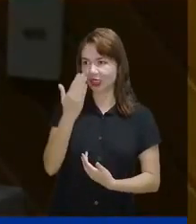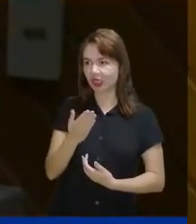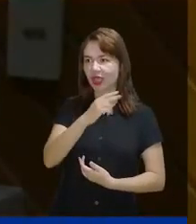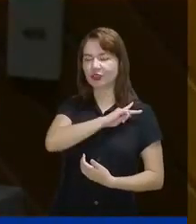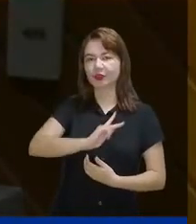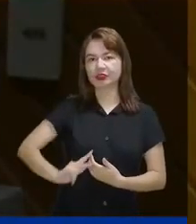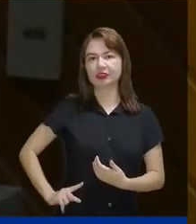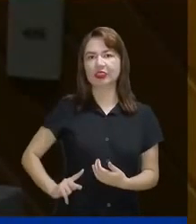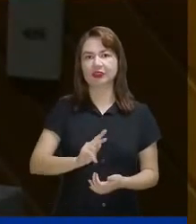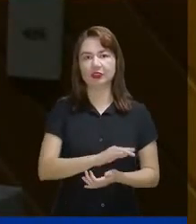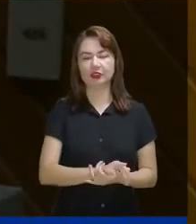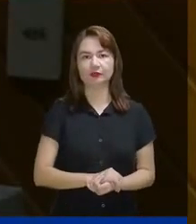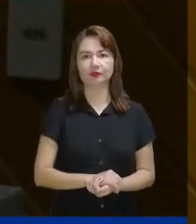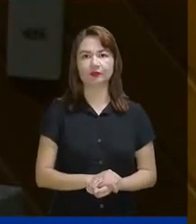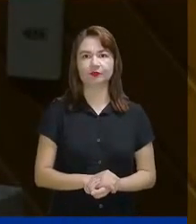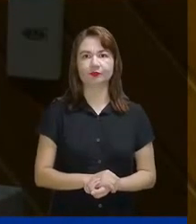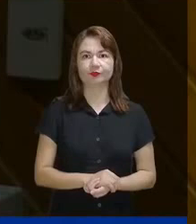presidente.